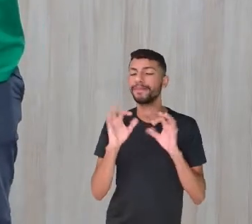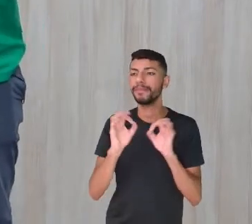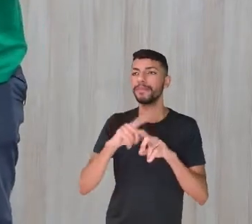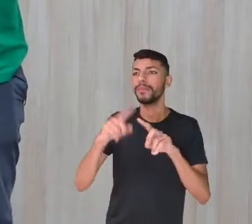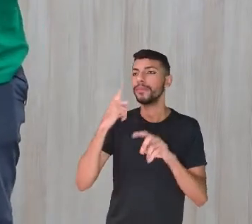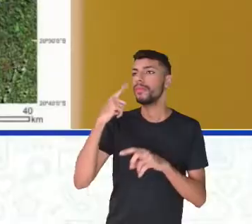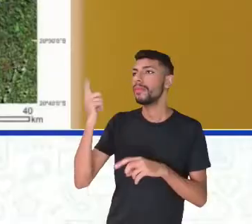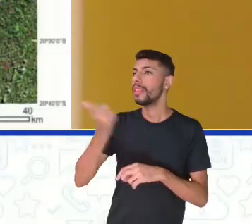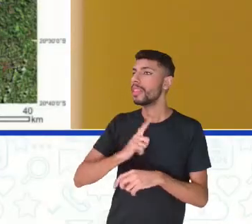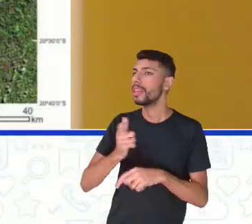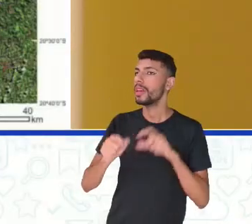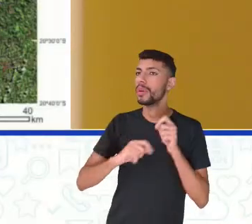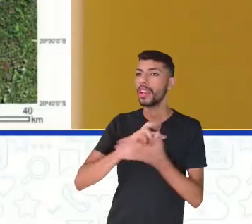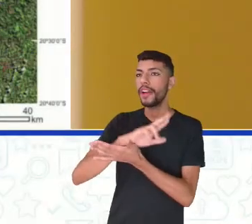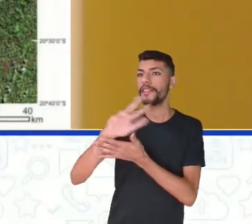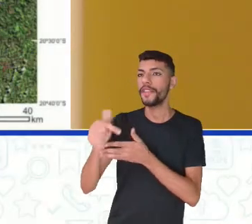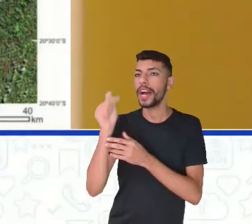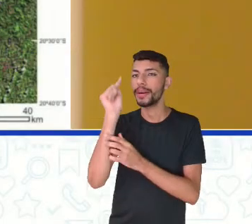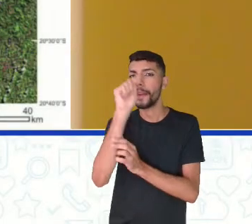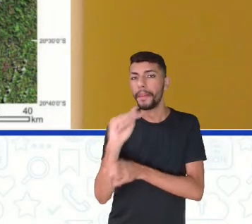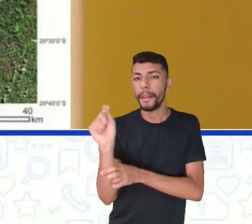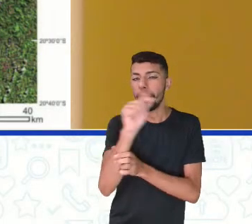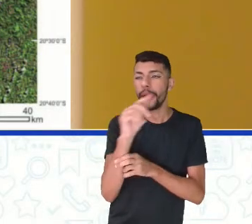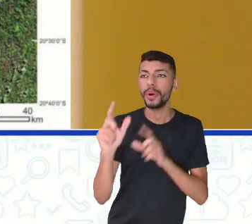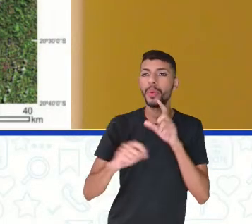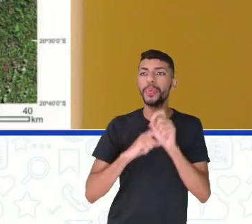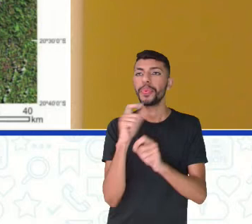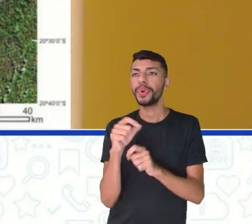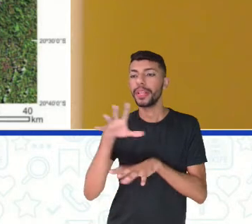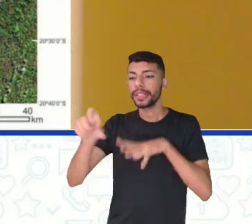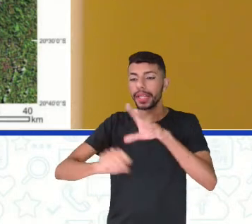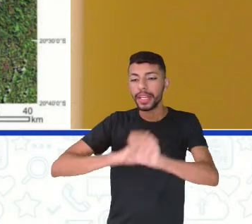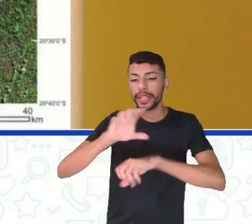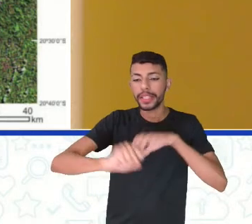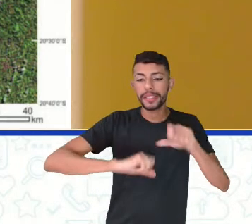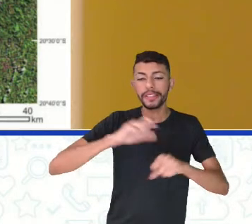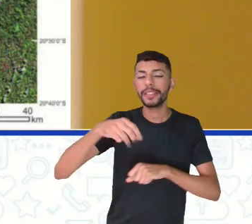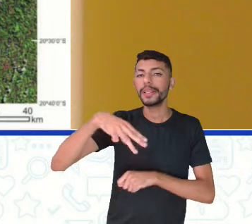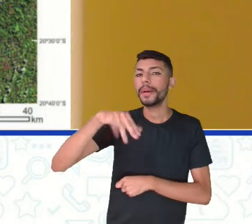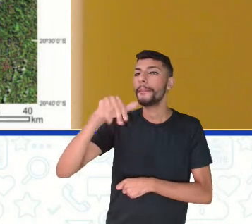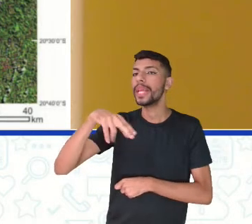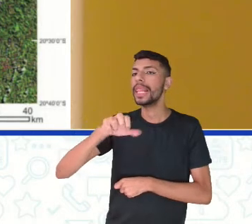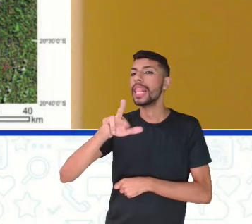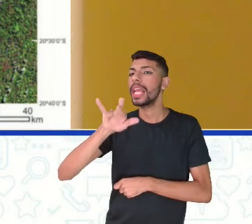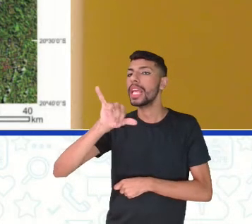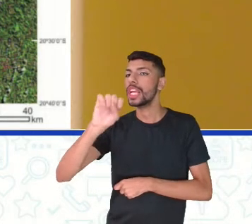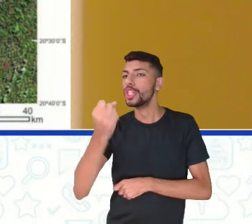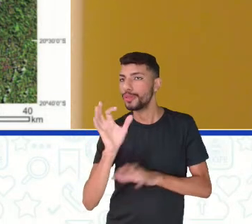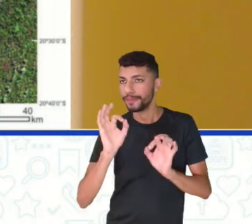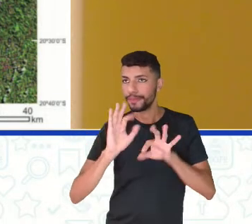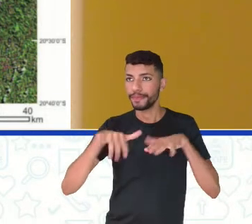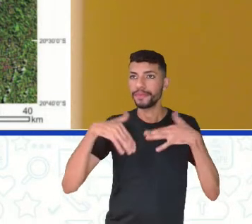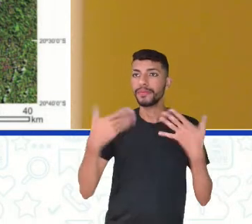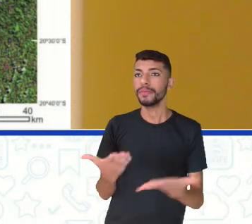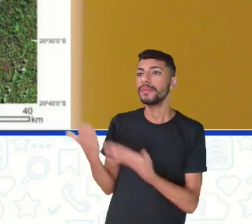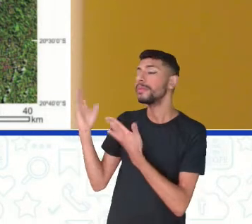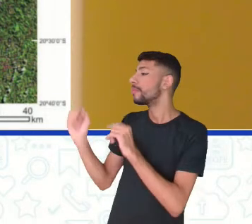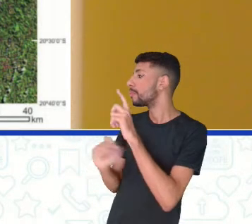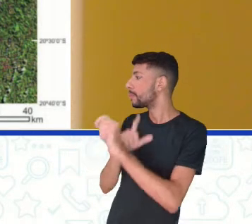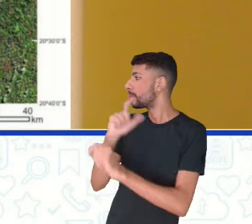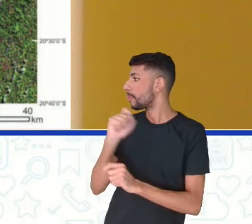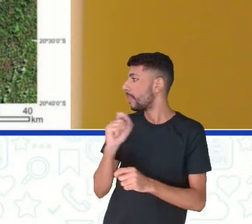tem vários pontos de extração de minérios. E aí, professor, isso é extraído lá, o